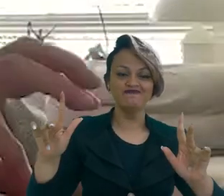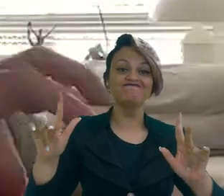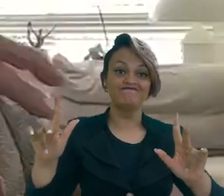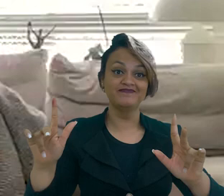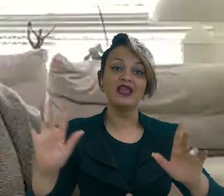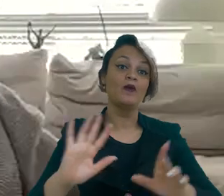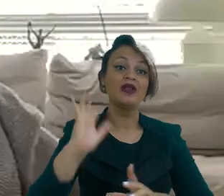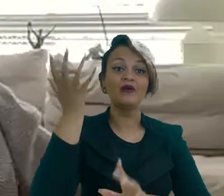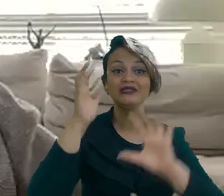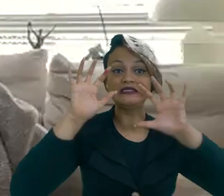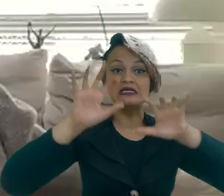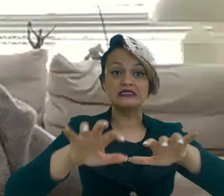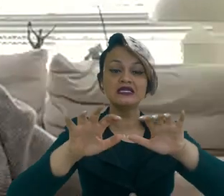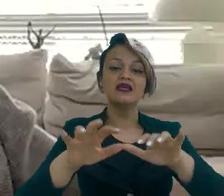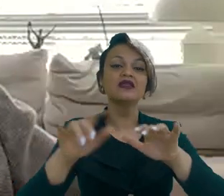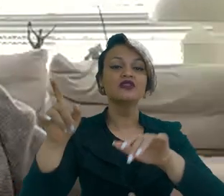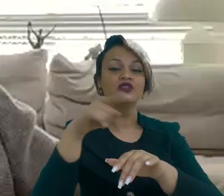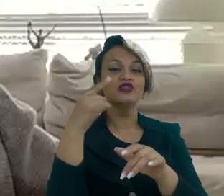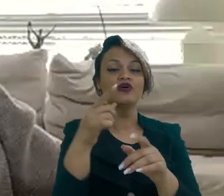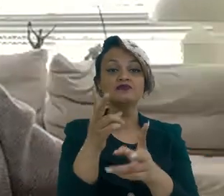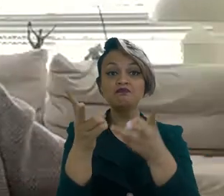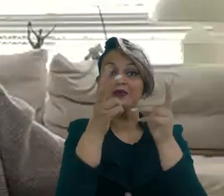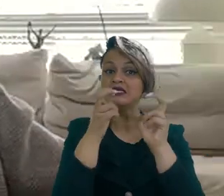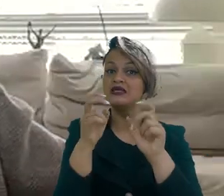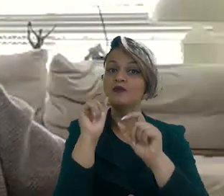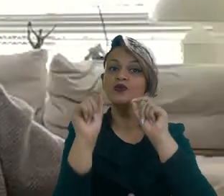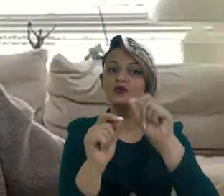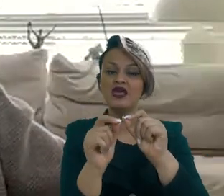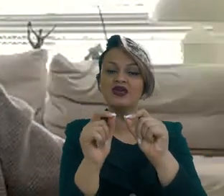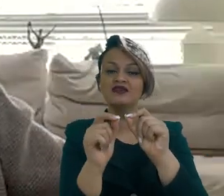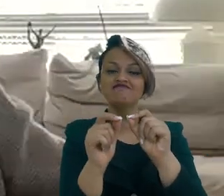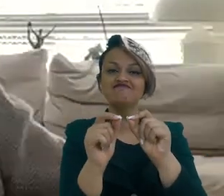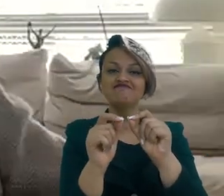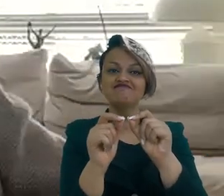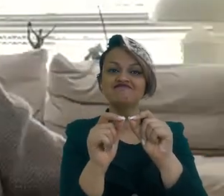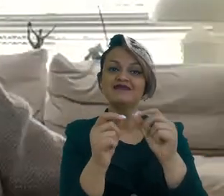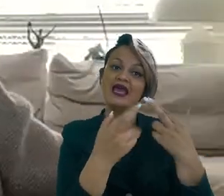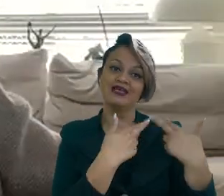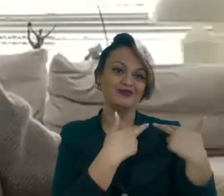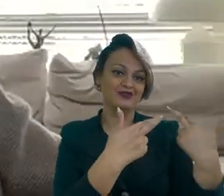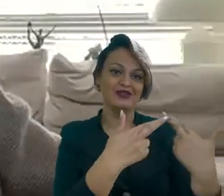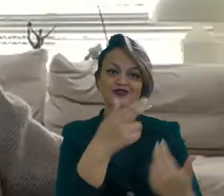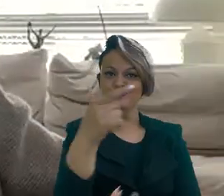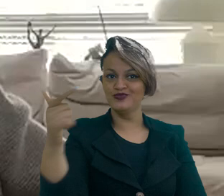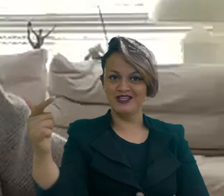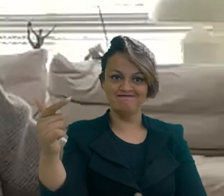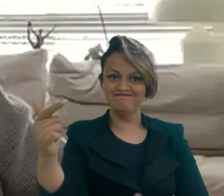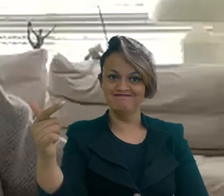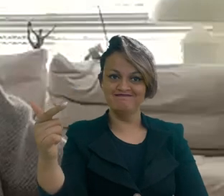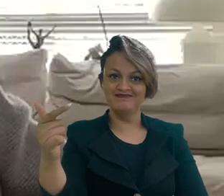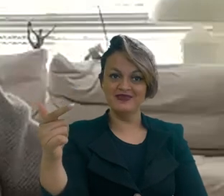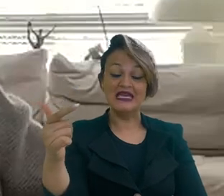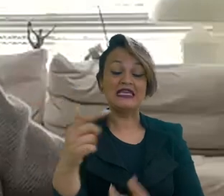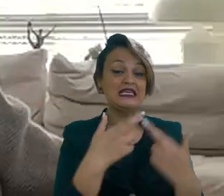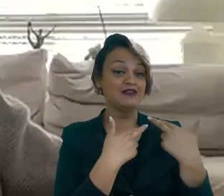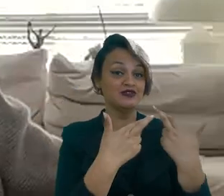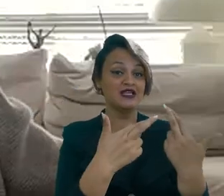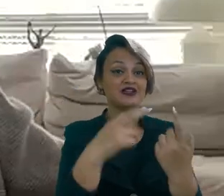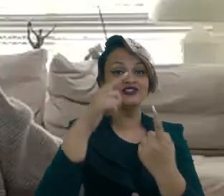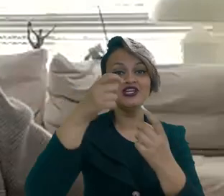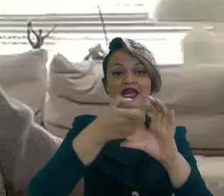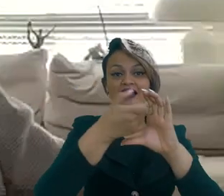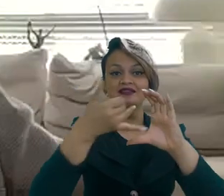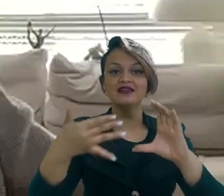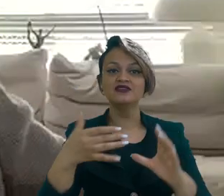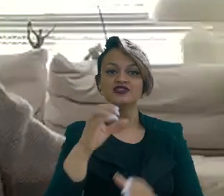quando acontece algo assim nós estamos diante de uma irresponsabilidade objetiva